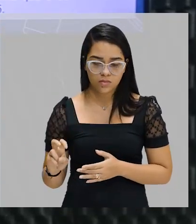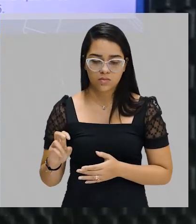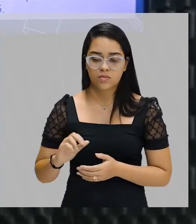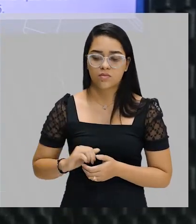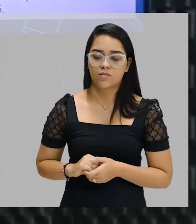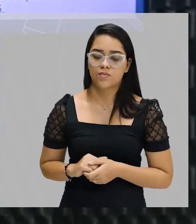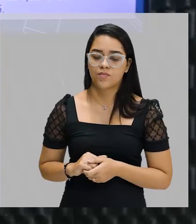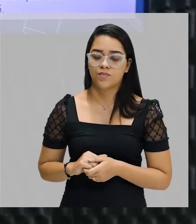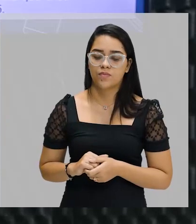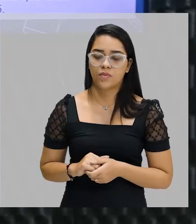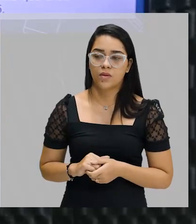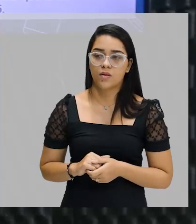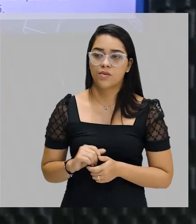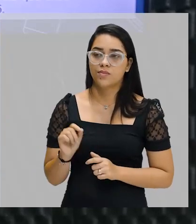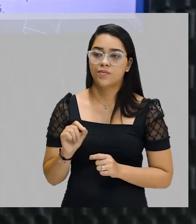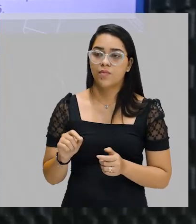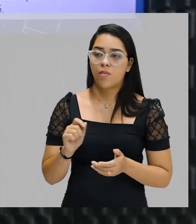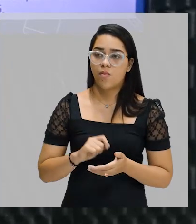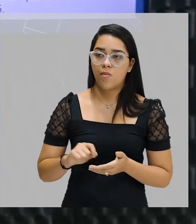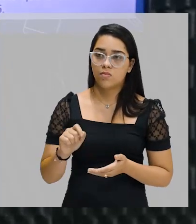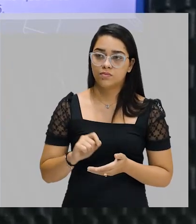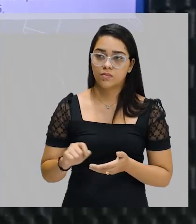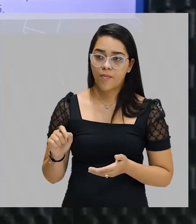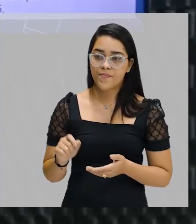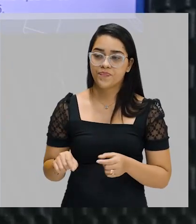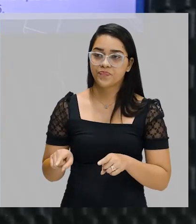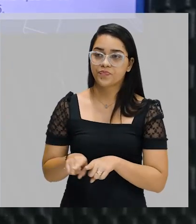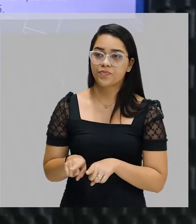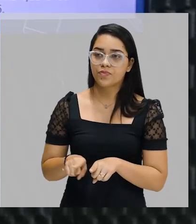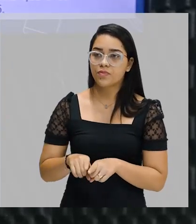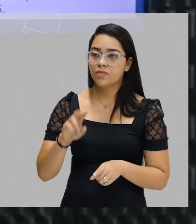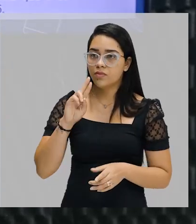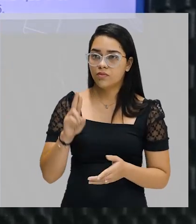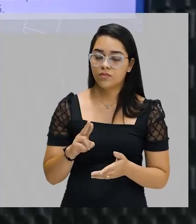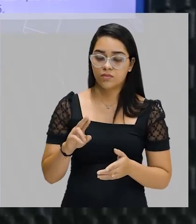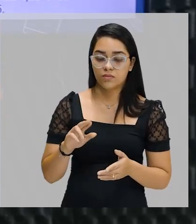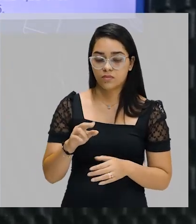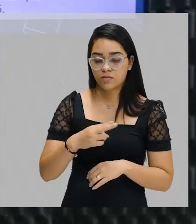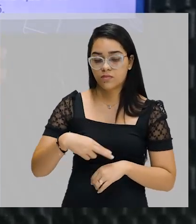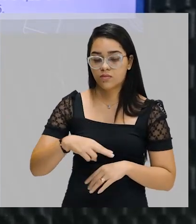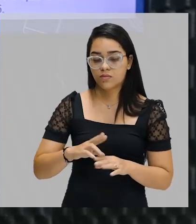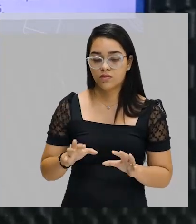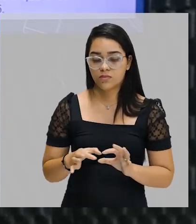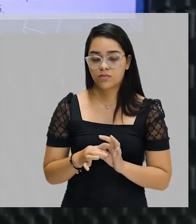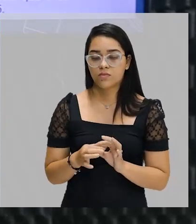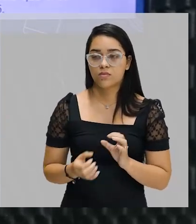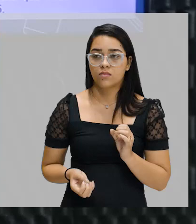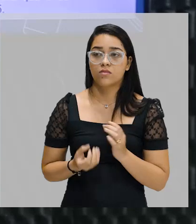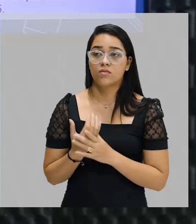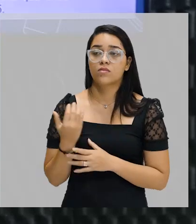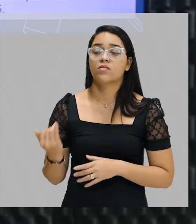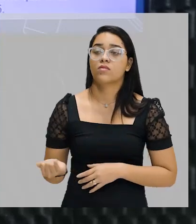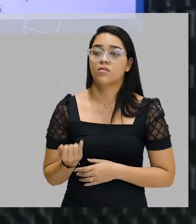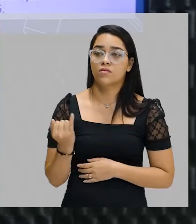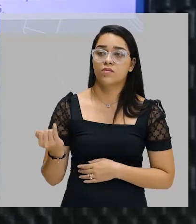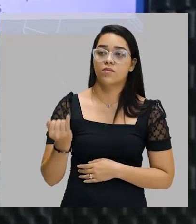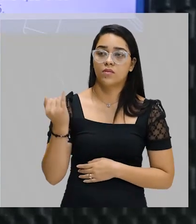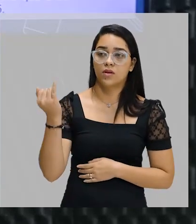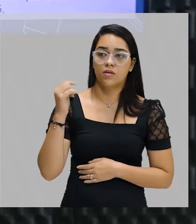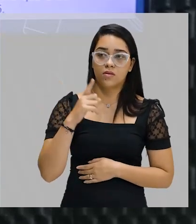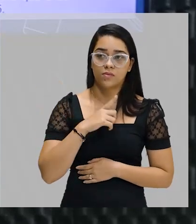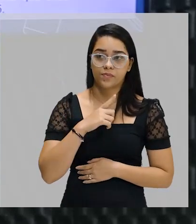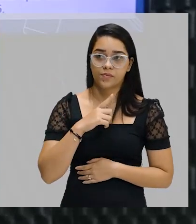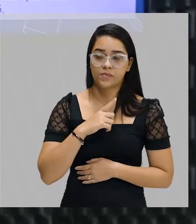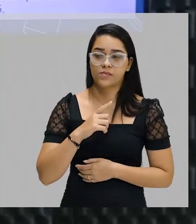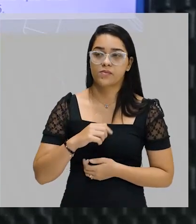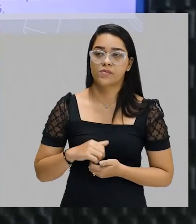de 40, o Brasil foi um dos países que assinou a Carta das Nações Unidas, que criou este órgão tão importante, essa agência